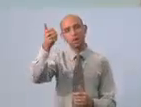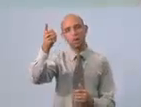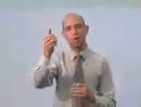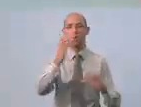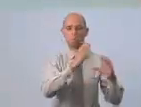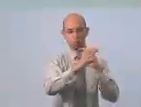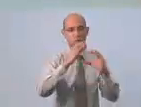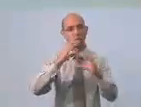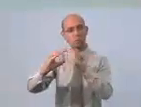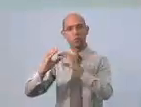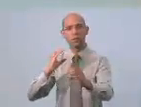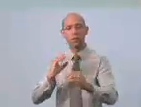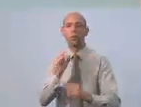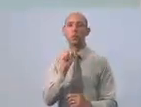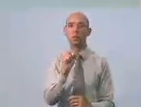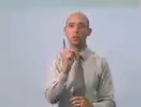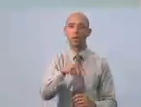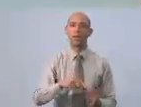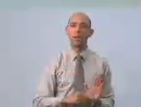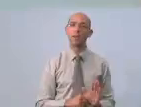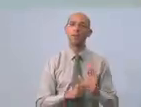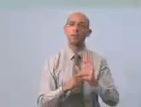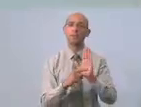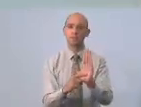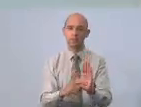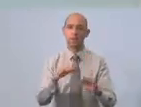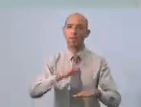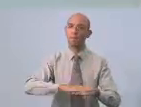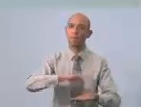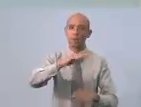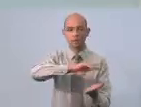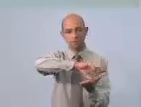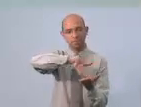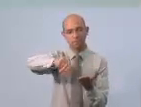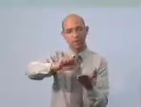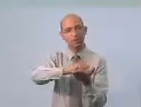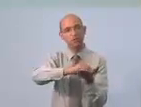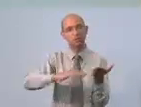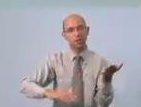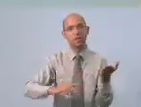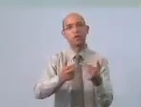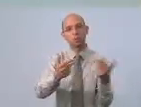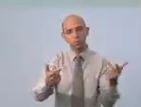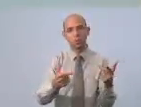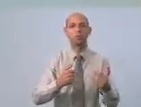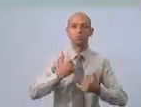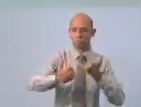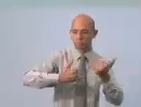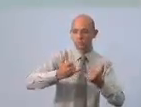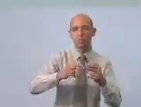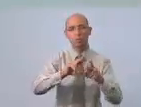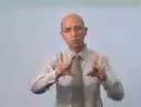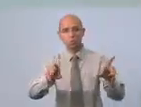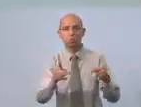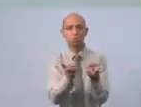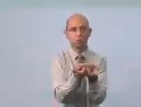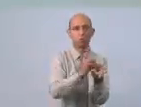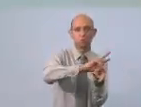comunicação, para apresentar as mais diversas atividades que eles têm ali, né? Desde a capoeira,